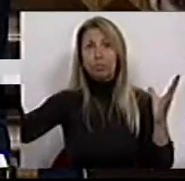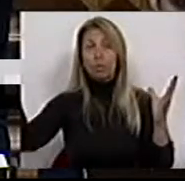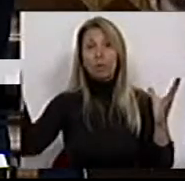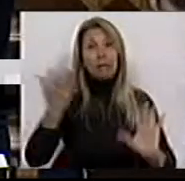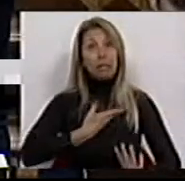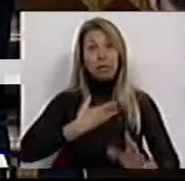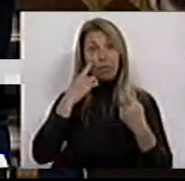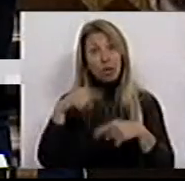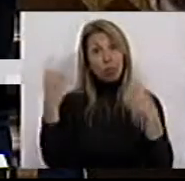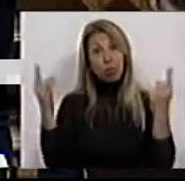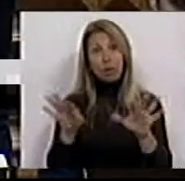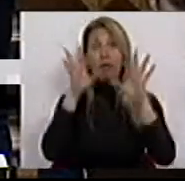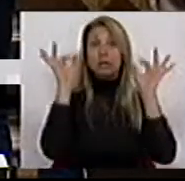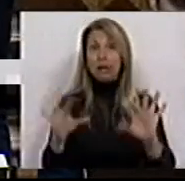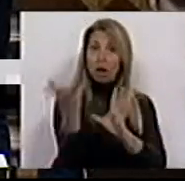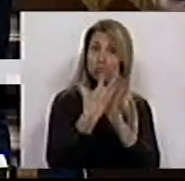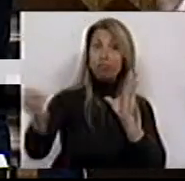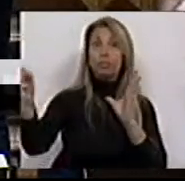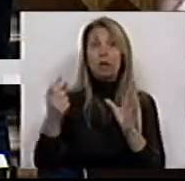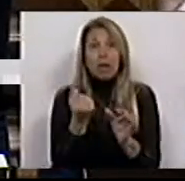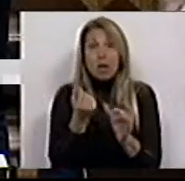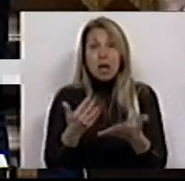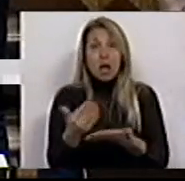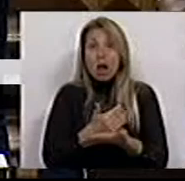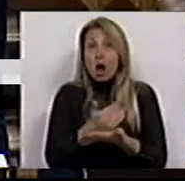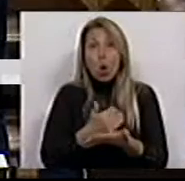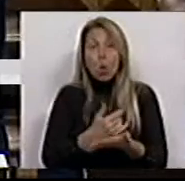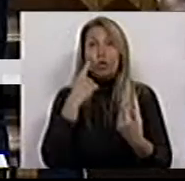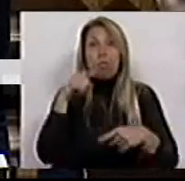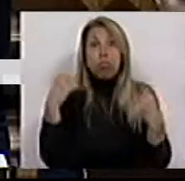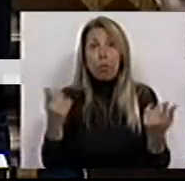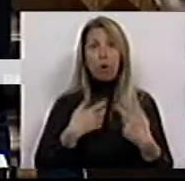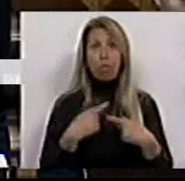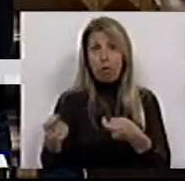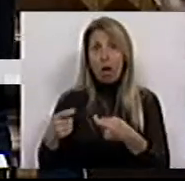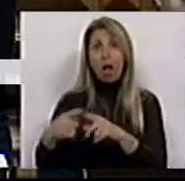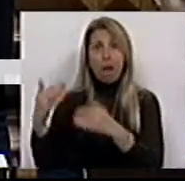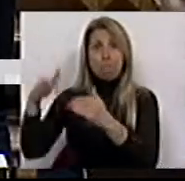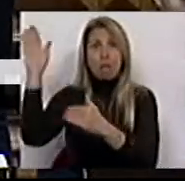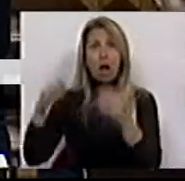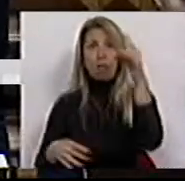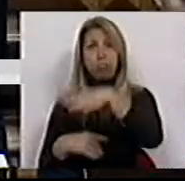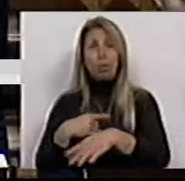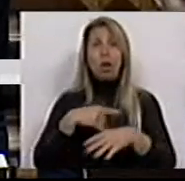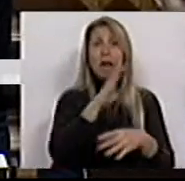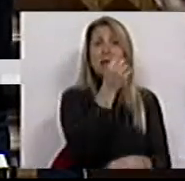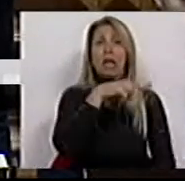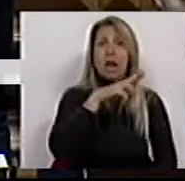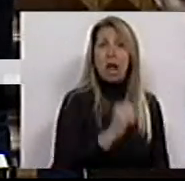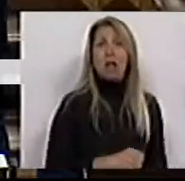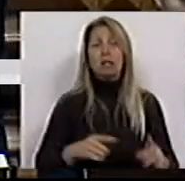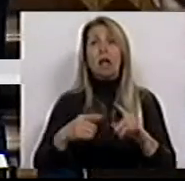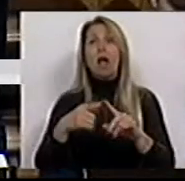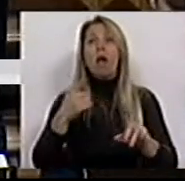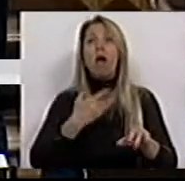hoje um sorvedor de recursos públicos. Custa mais que o SNS, custa mais que a educação, custa mais que o investimento público, custa